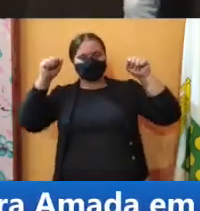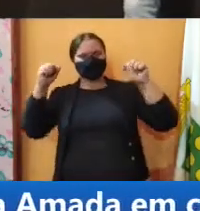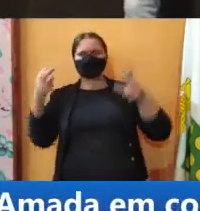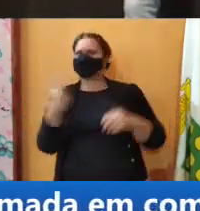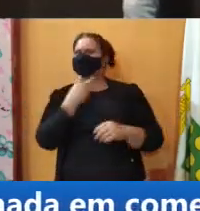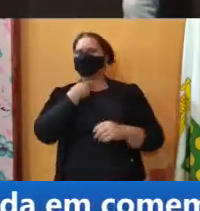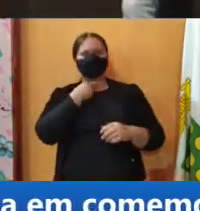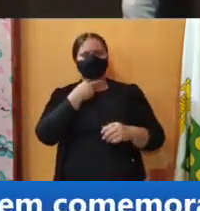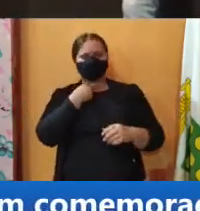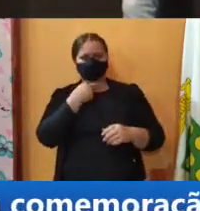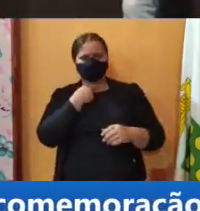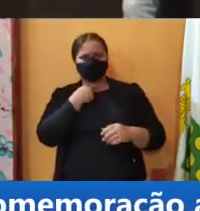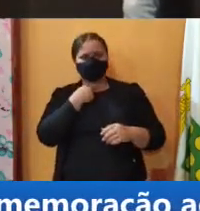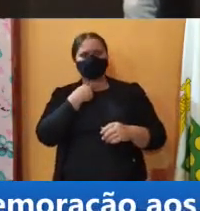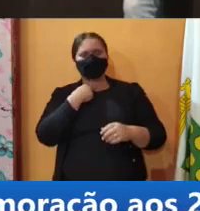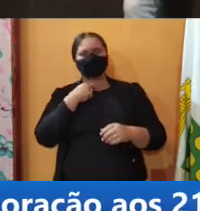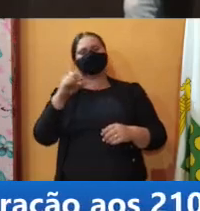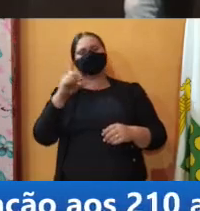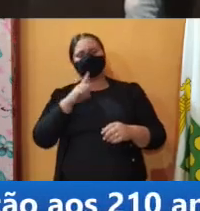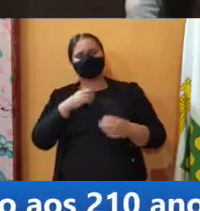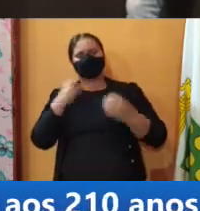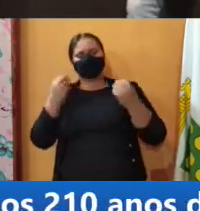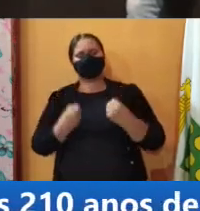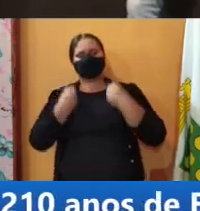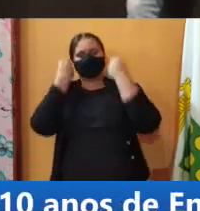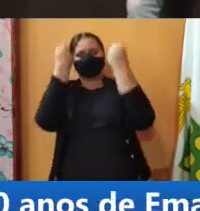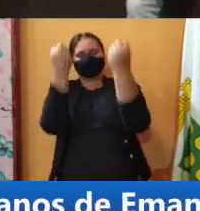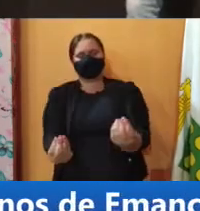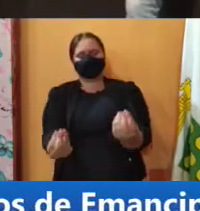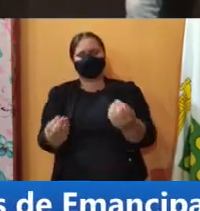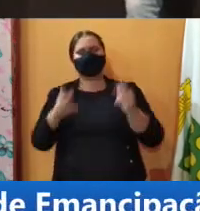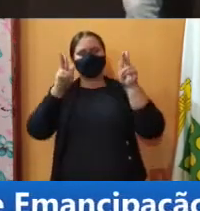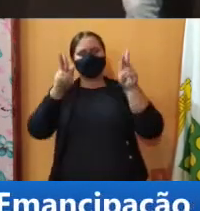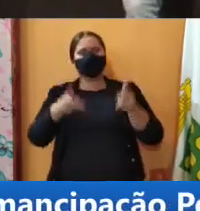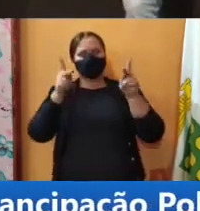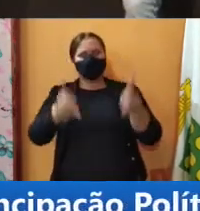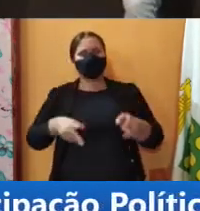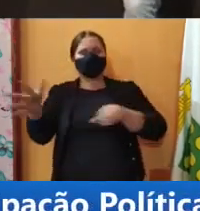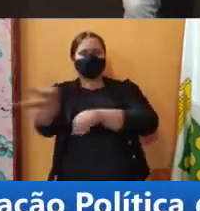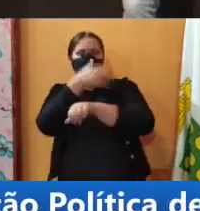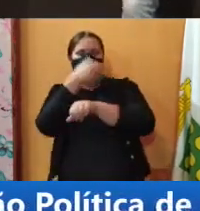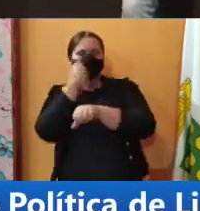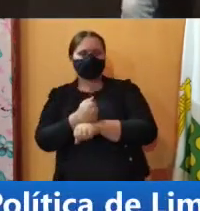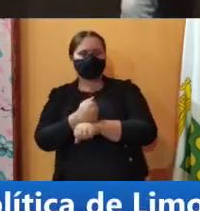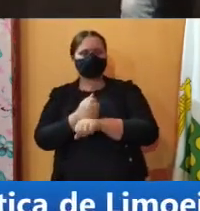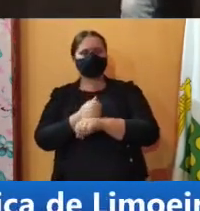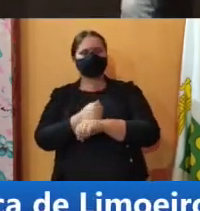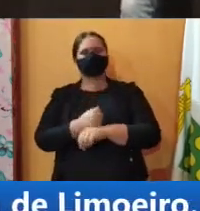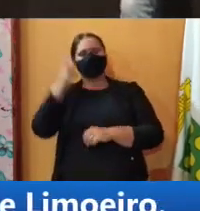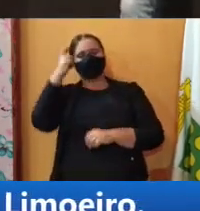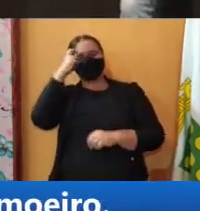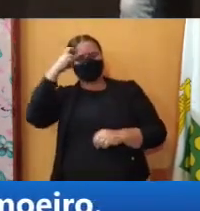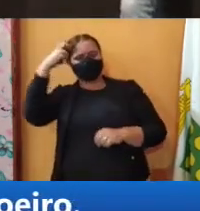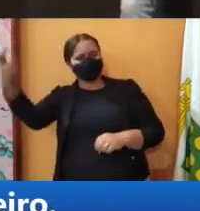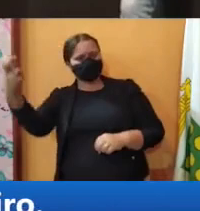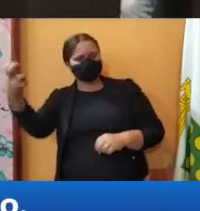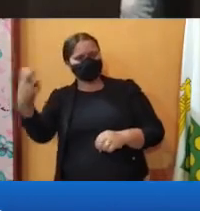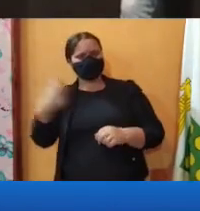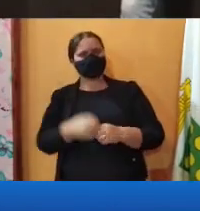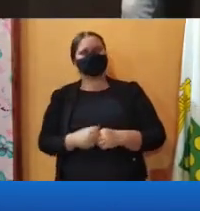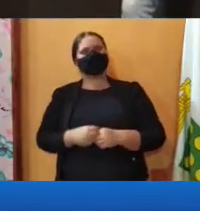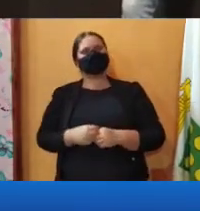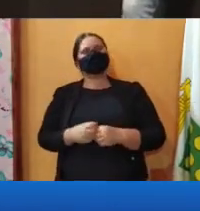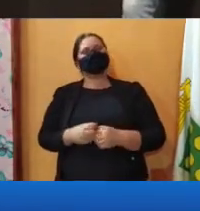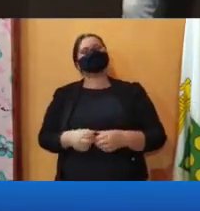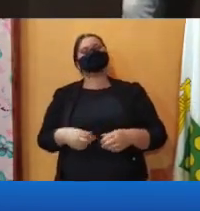acontecer isso, tá? Então, devolver a praça ao povo. E esse complexo, tá, cultural que a gente quer